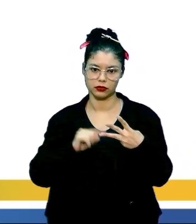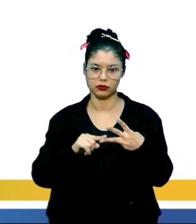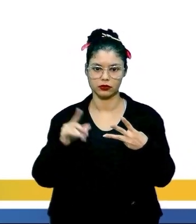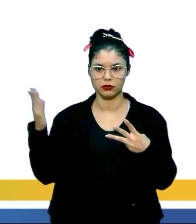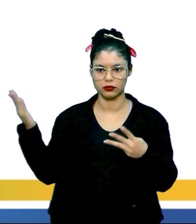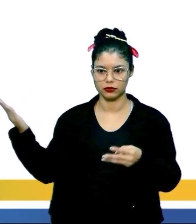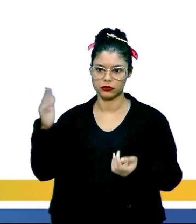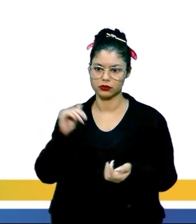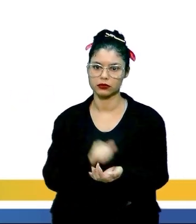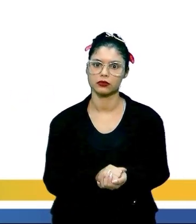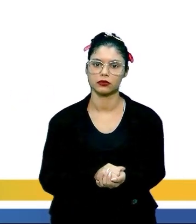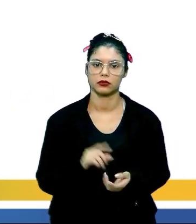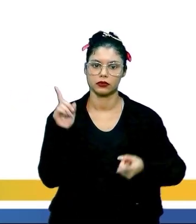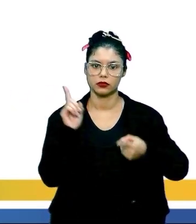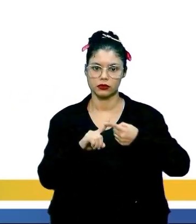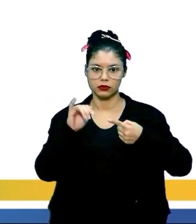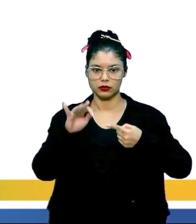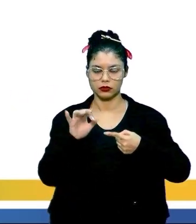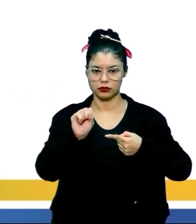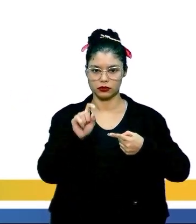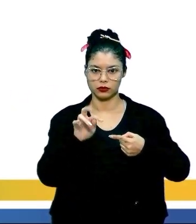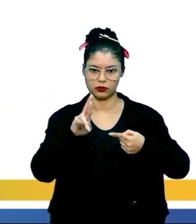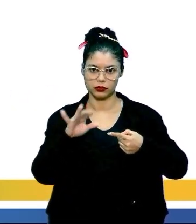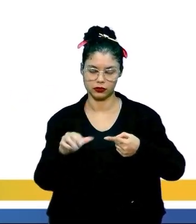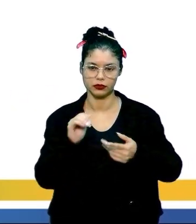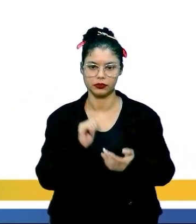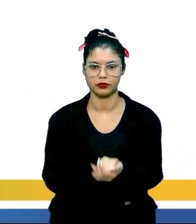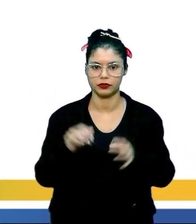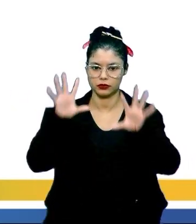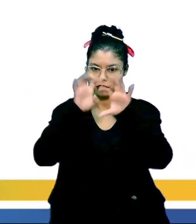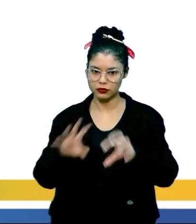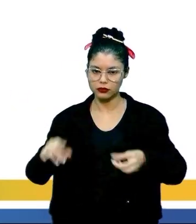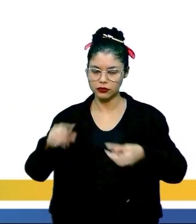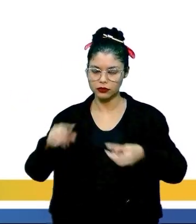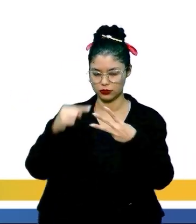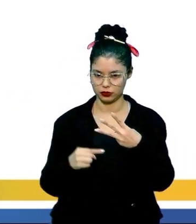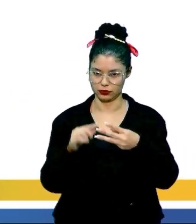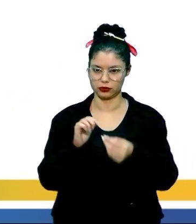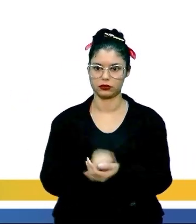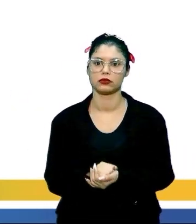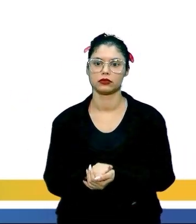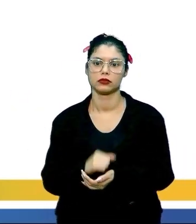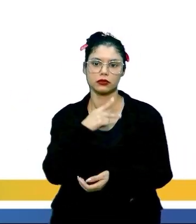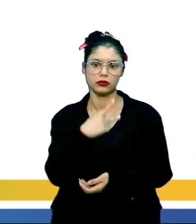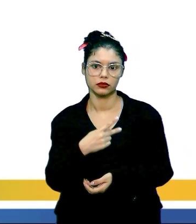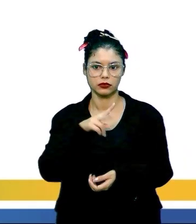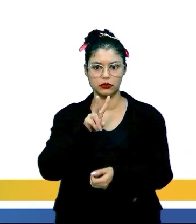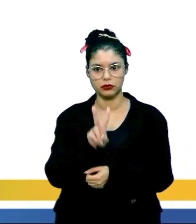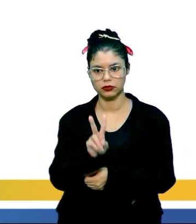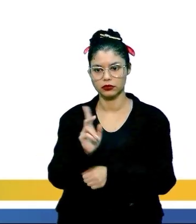acompanhar na tela a transformação isotérmica. Bom, um gás ele tem 3 variáveis, pressão,